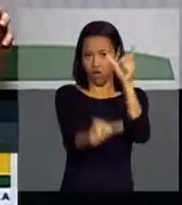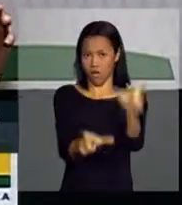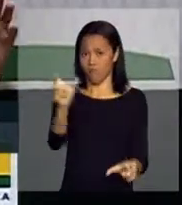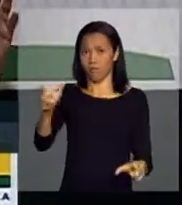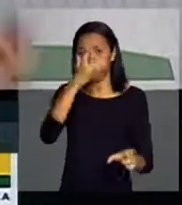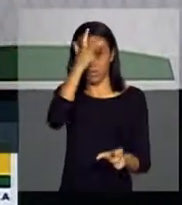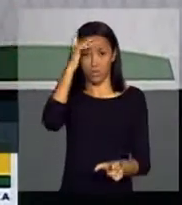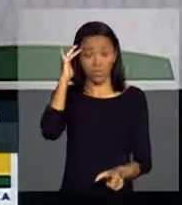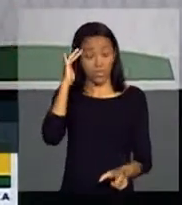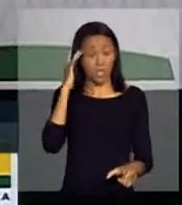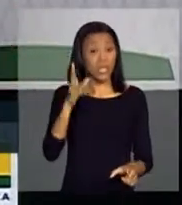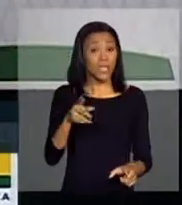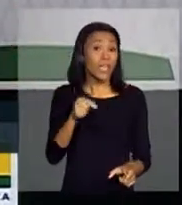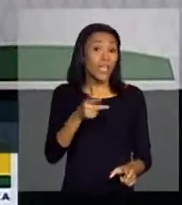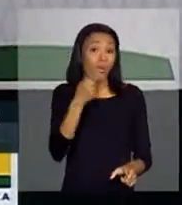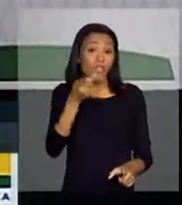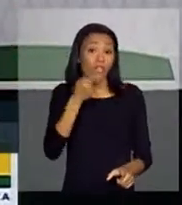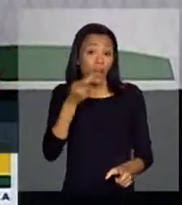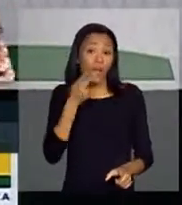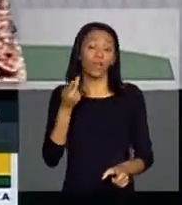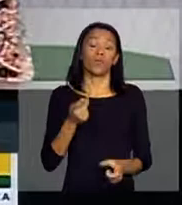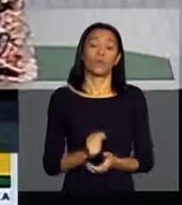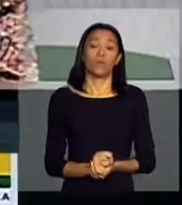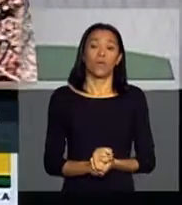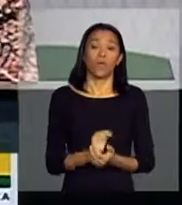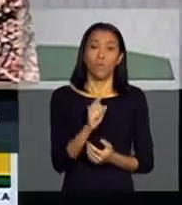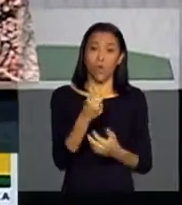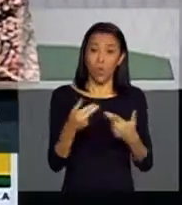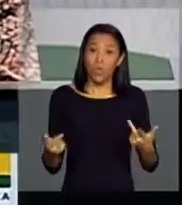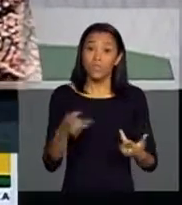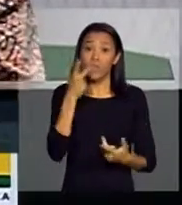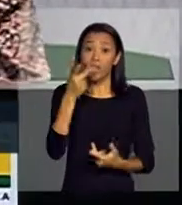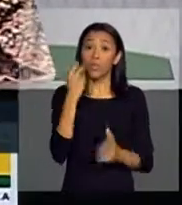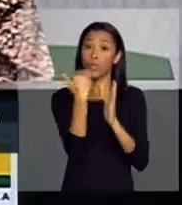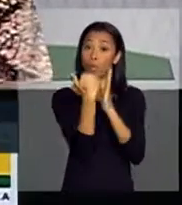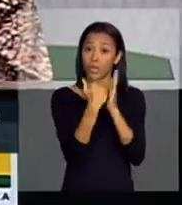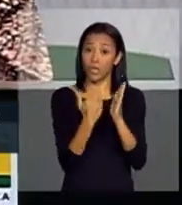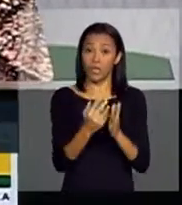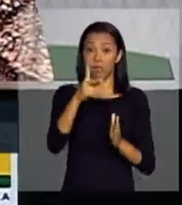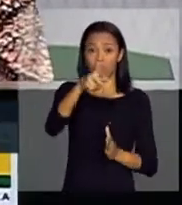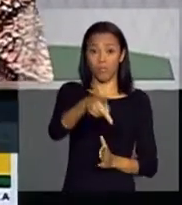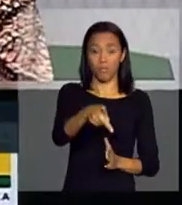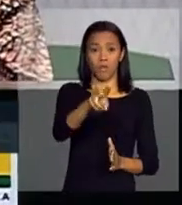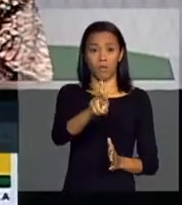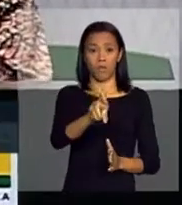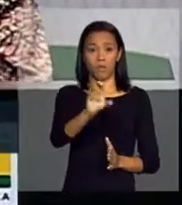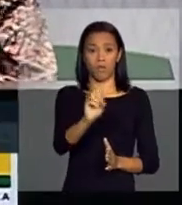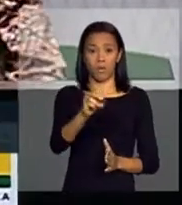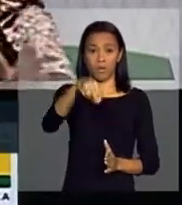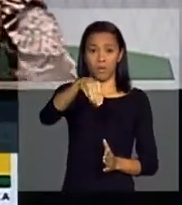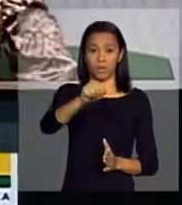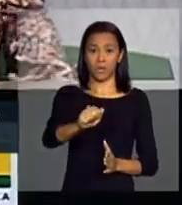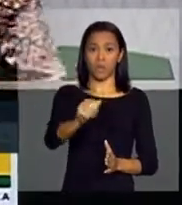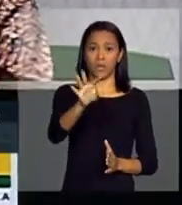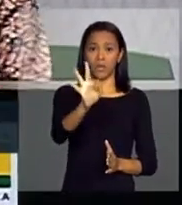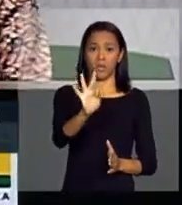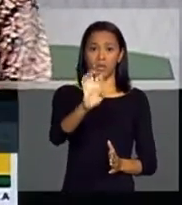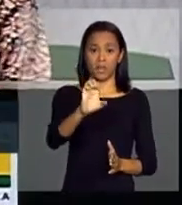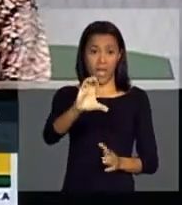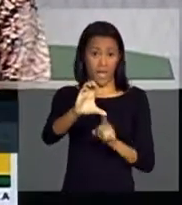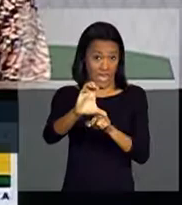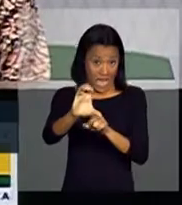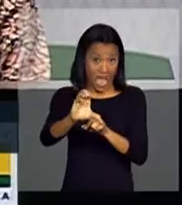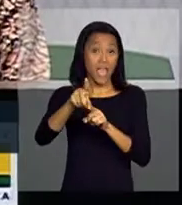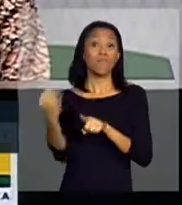uma um parênteses citando o Pronatec o Pronatec é importante para todas as